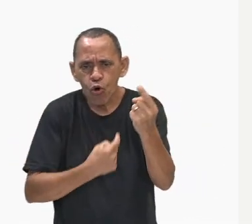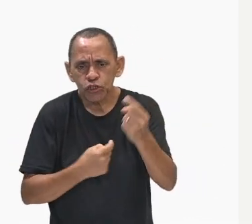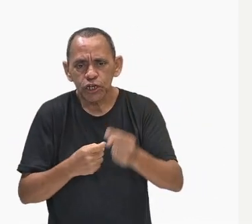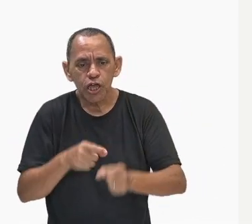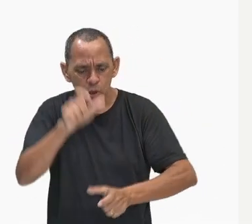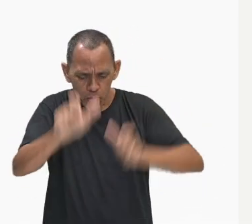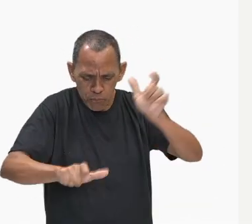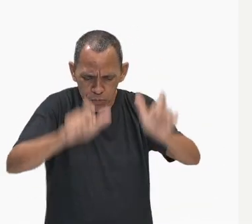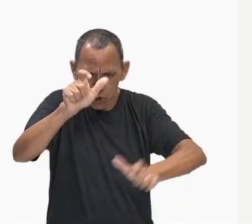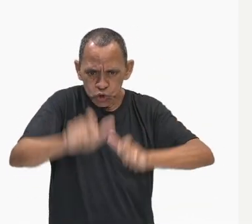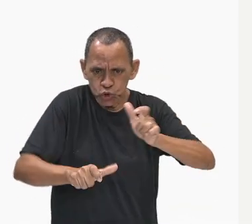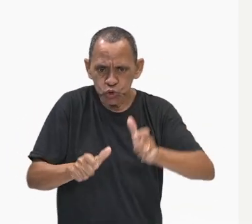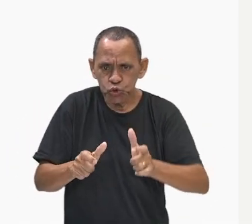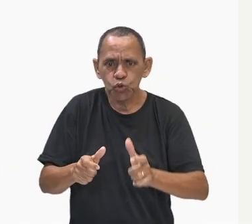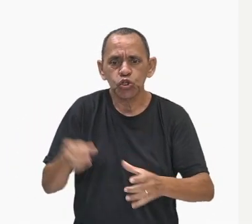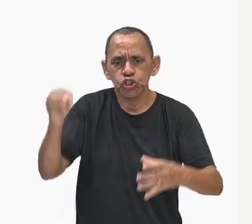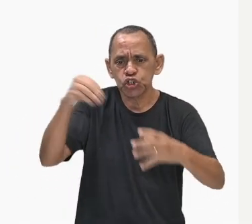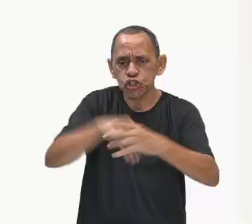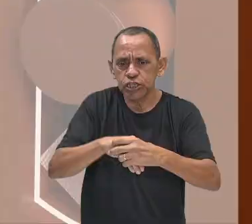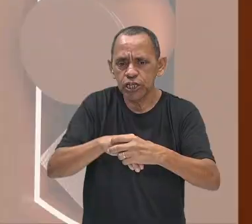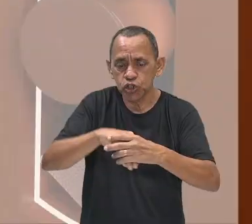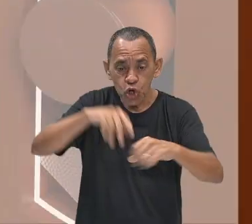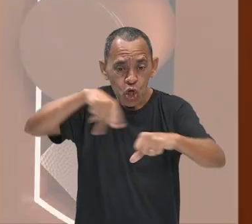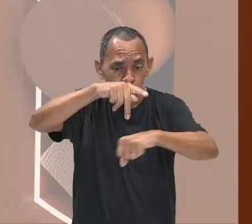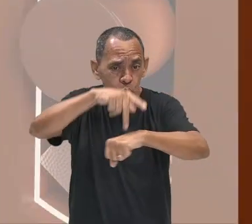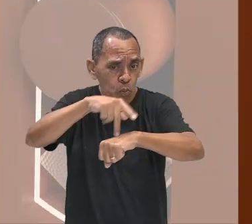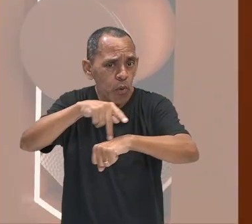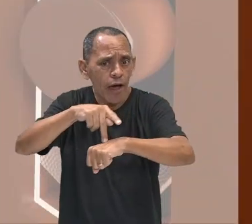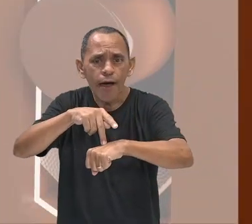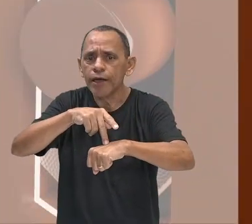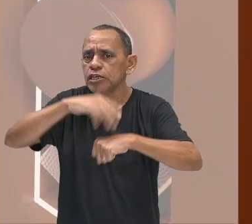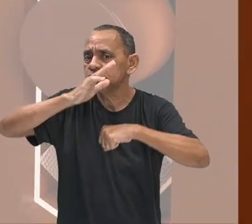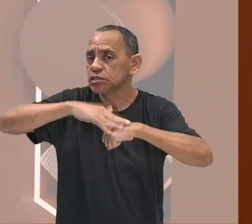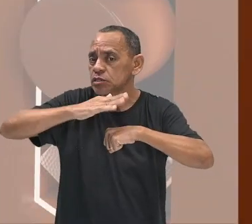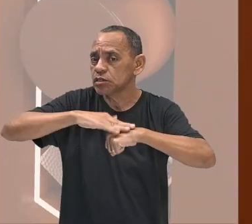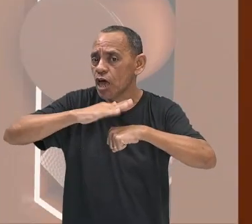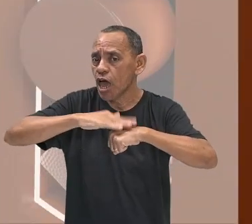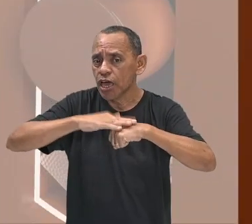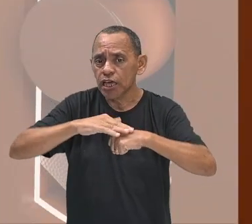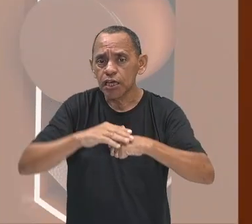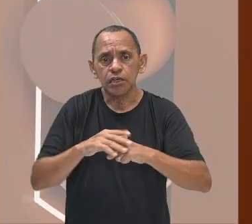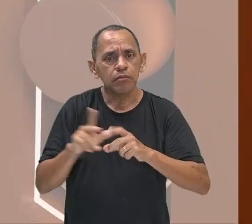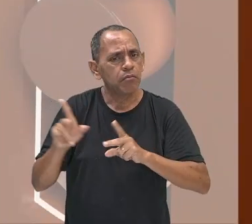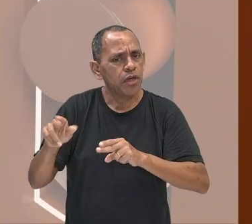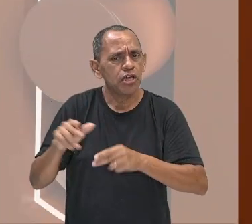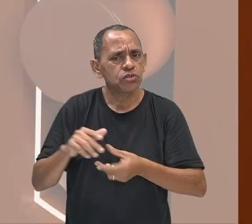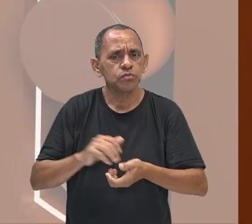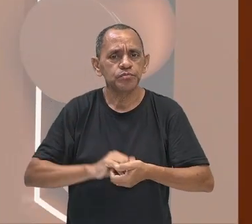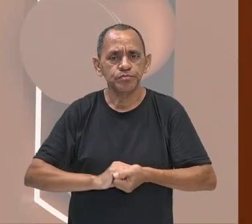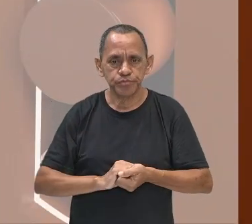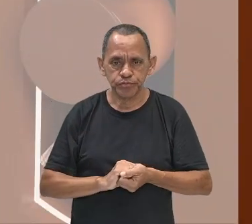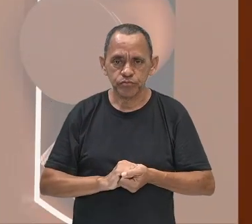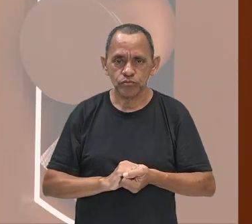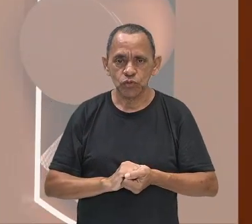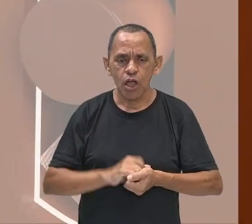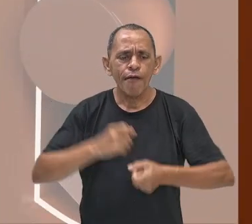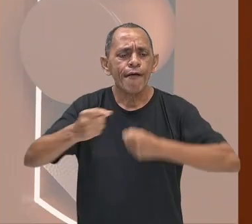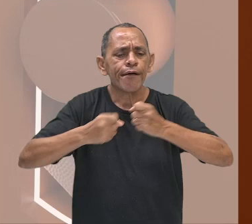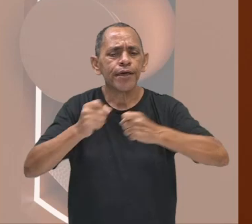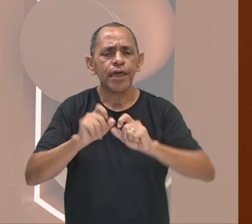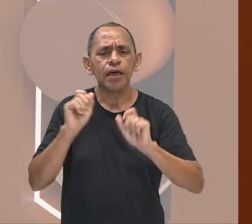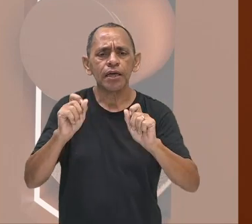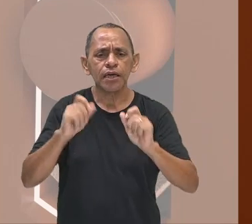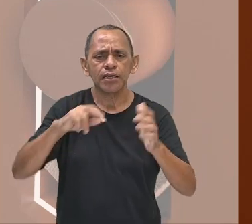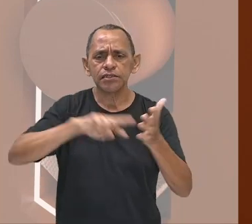uma guerra civil, pessoal? Eu vi no cinema, professor, guerra civil, e quero saber de fato o que vem ser uma guerra.